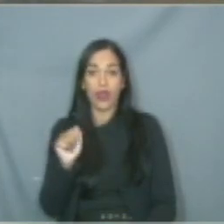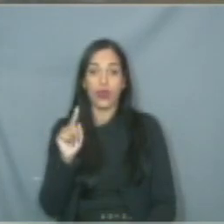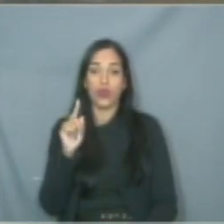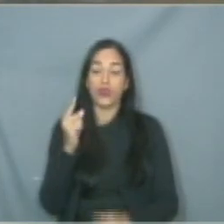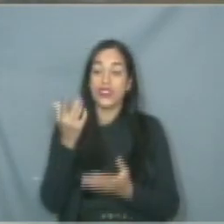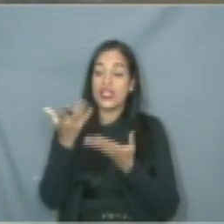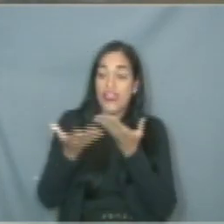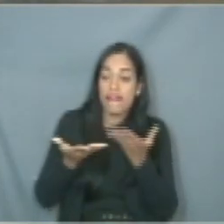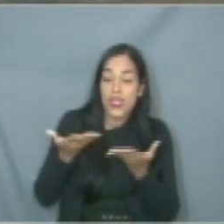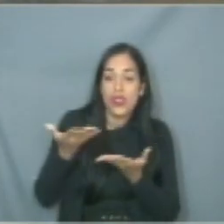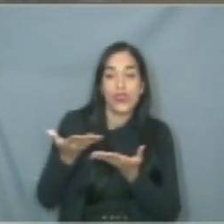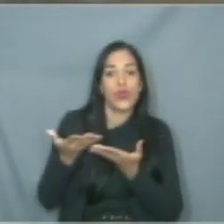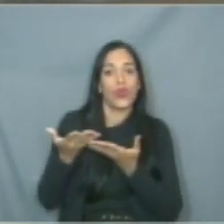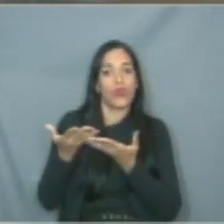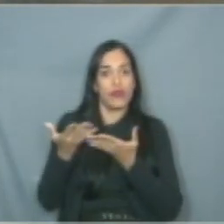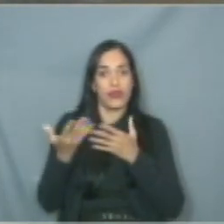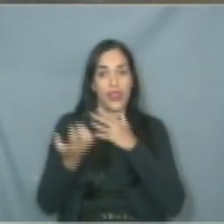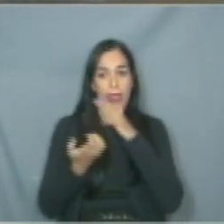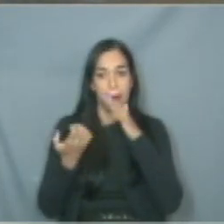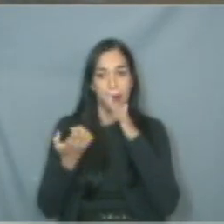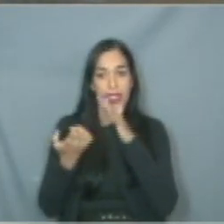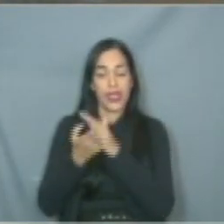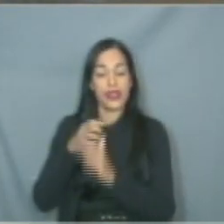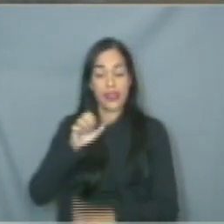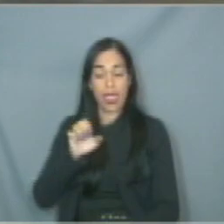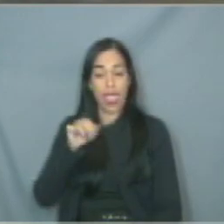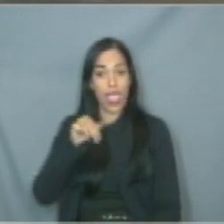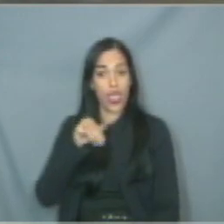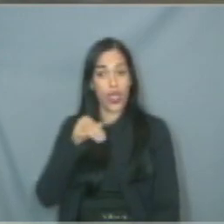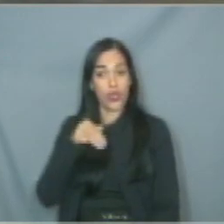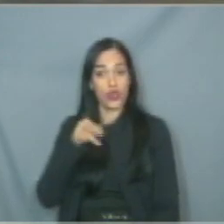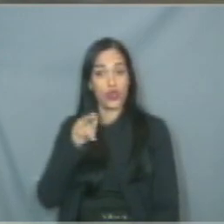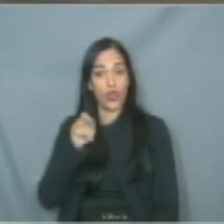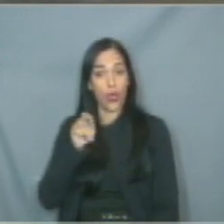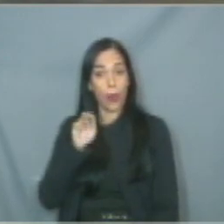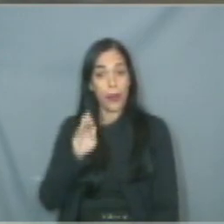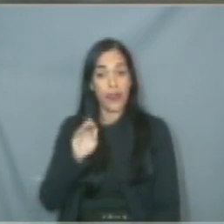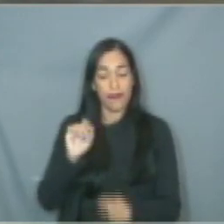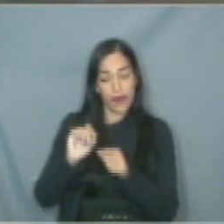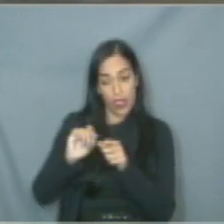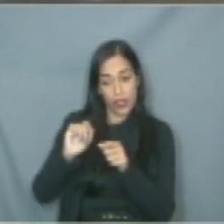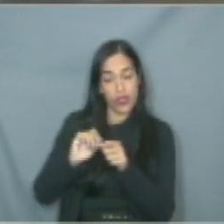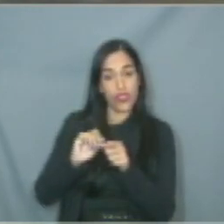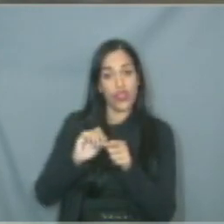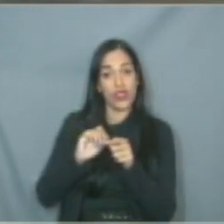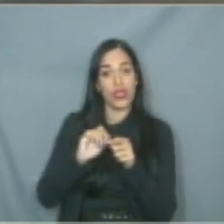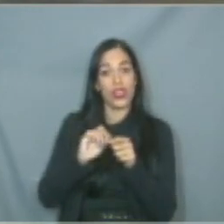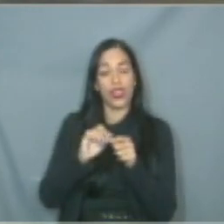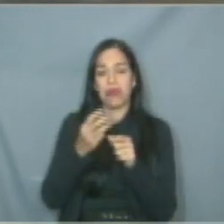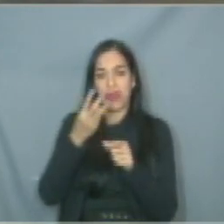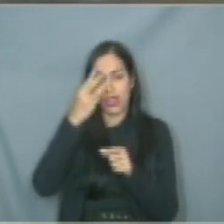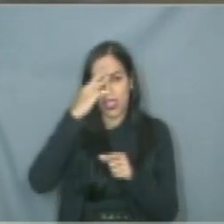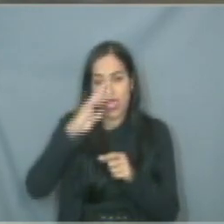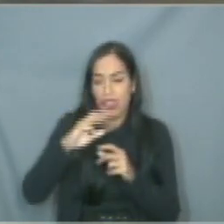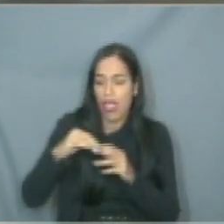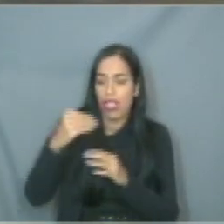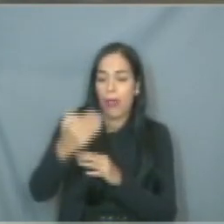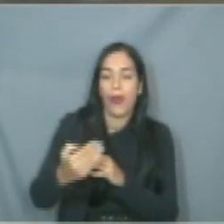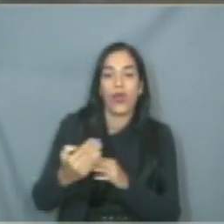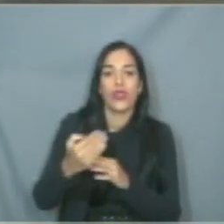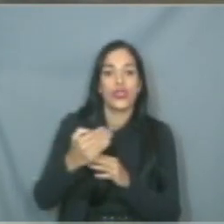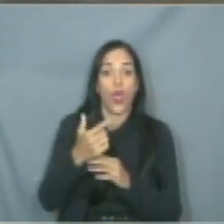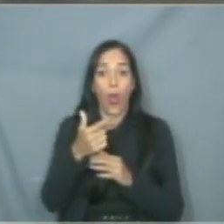a Enlurb fez, e a Compesa, no dia seguinte, ou 3 dias depois, foi e destruiu.